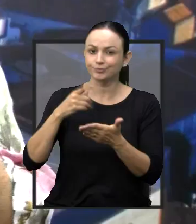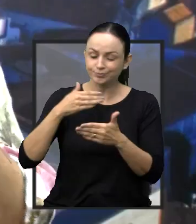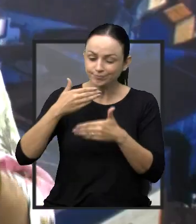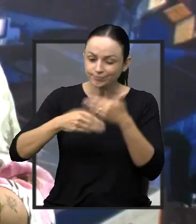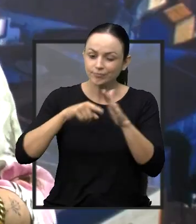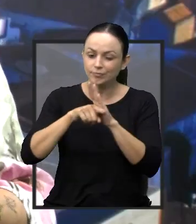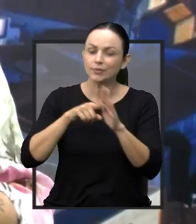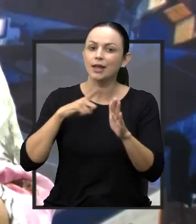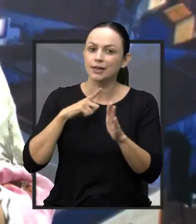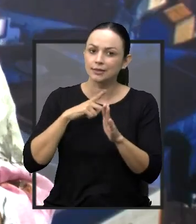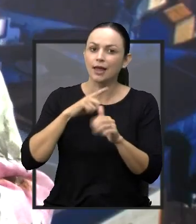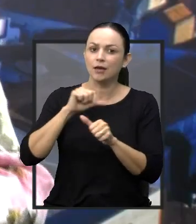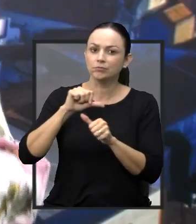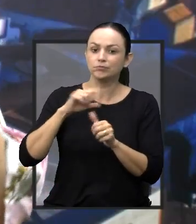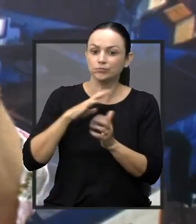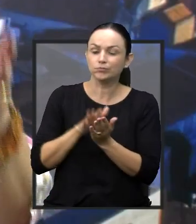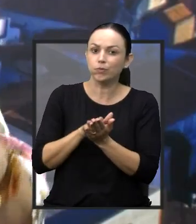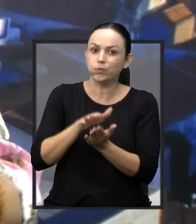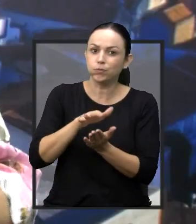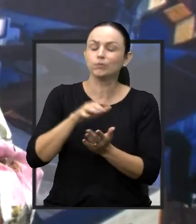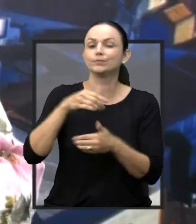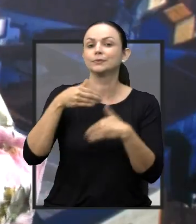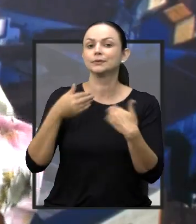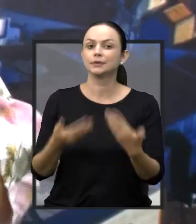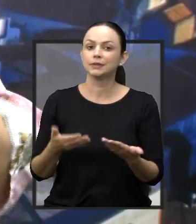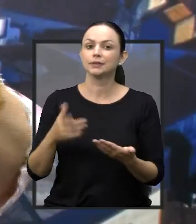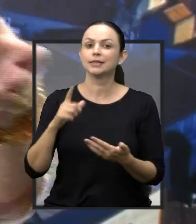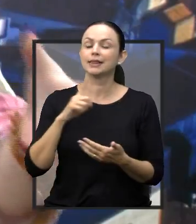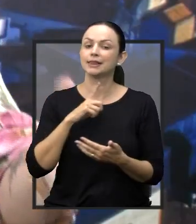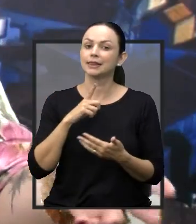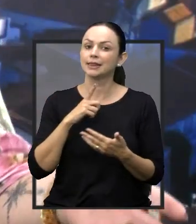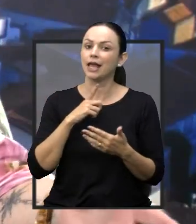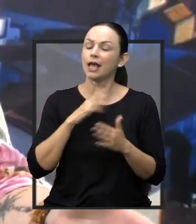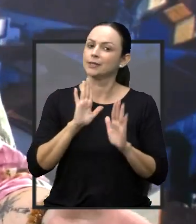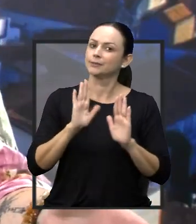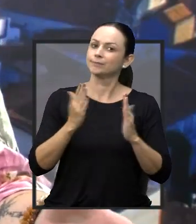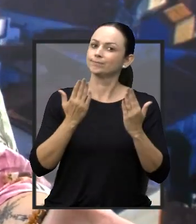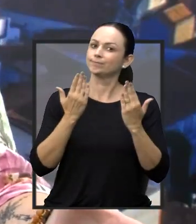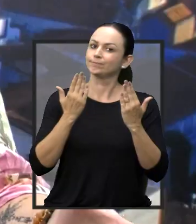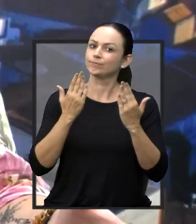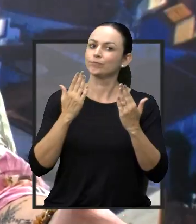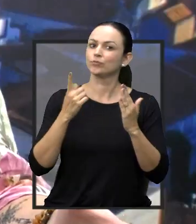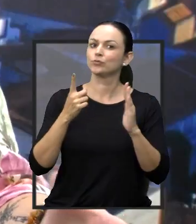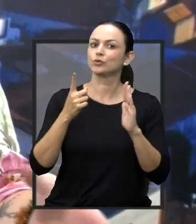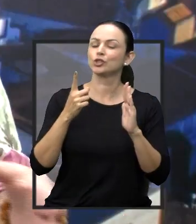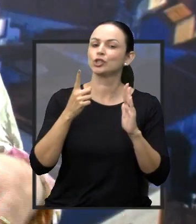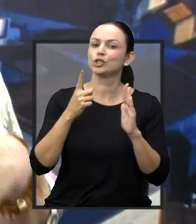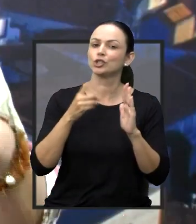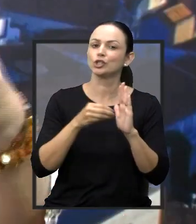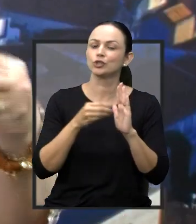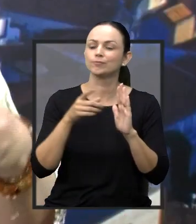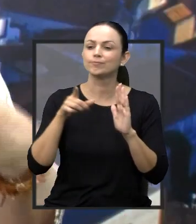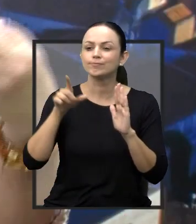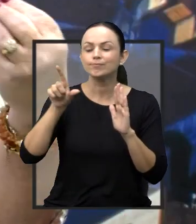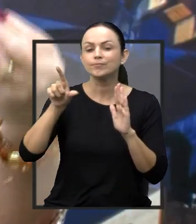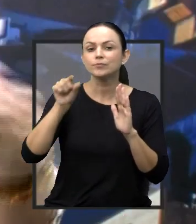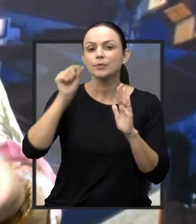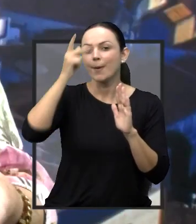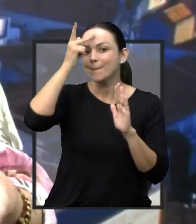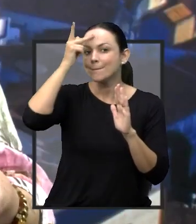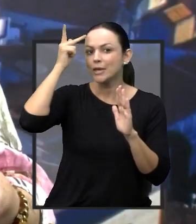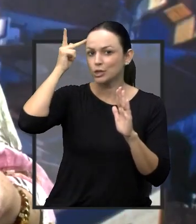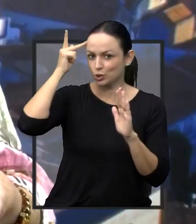corpo. Infelizmente, né, nós estamos diante de supostas indicações, né, que são pessoas